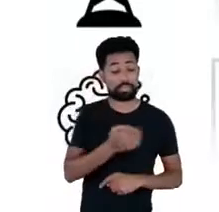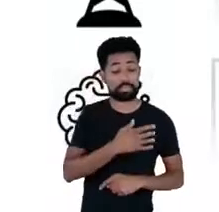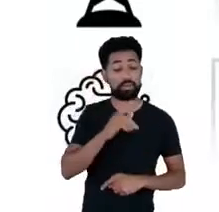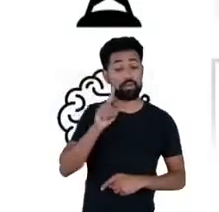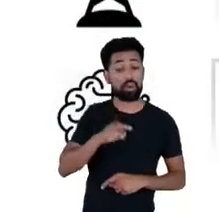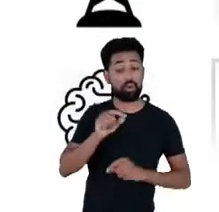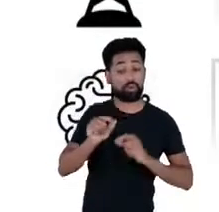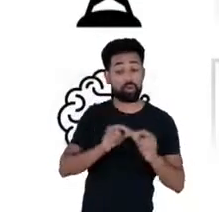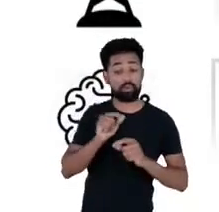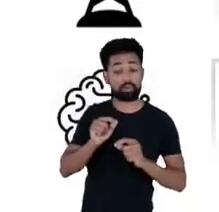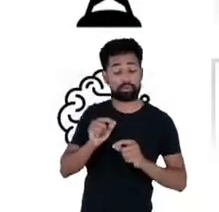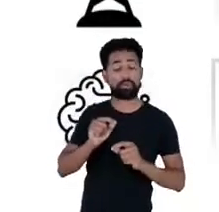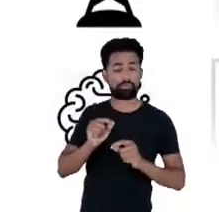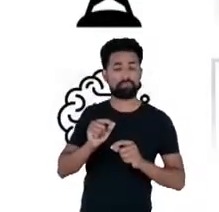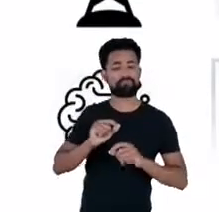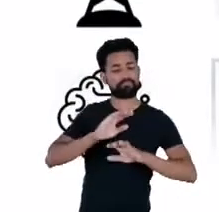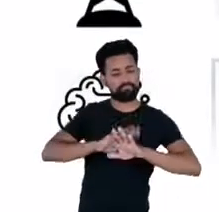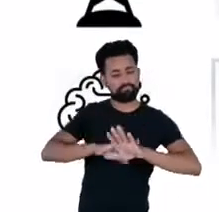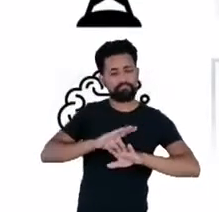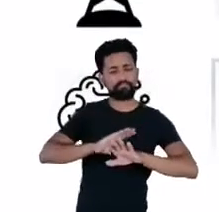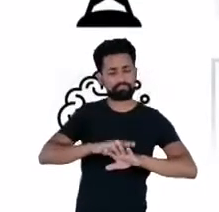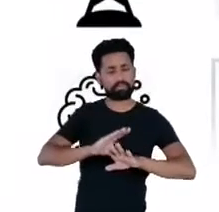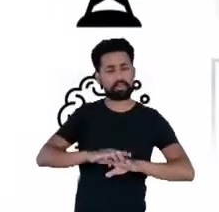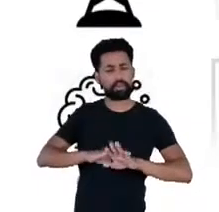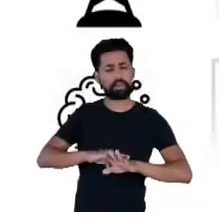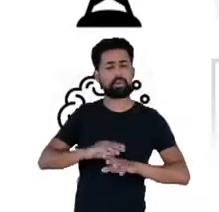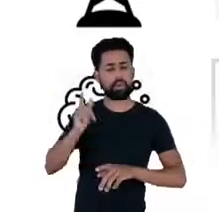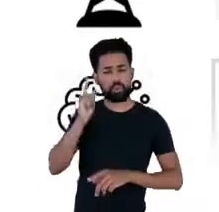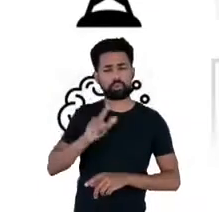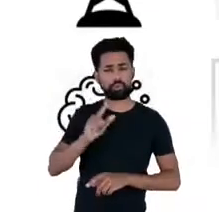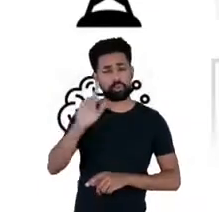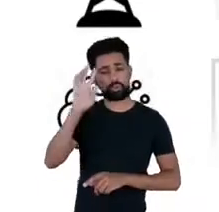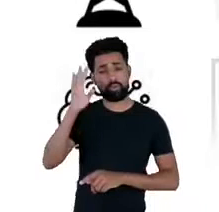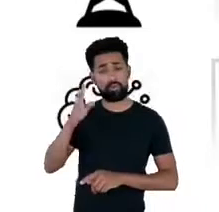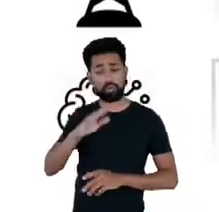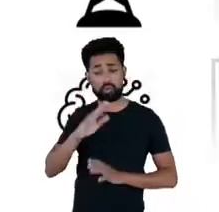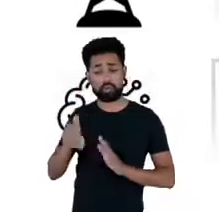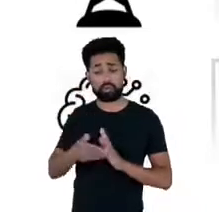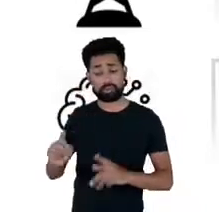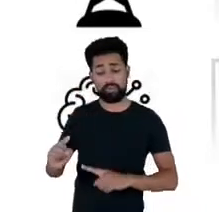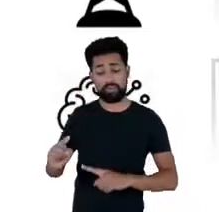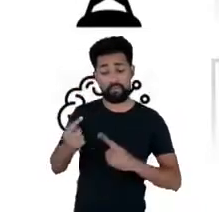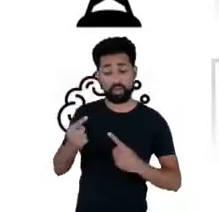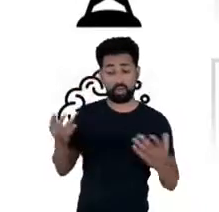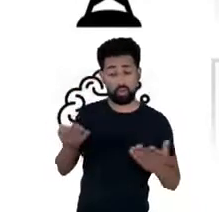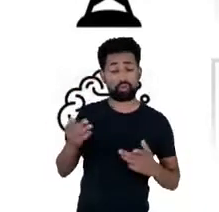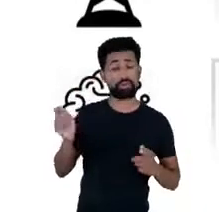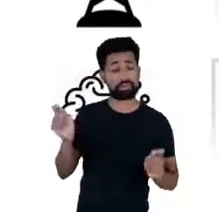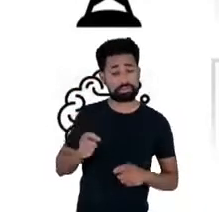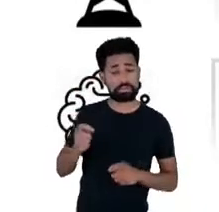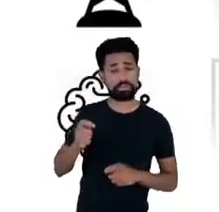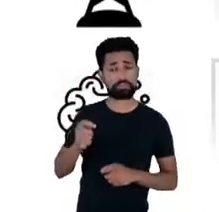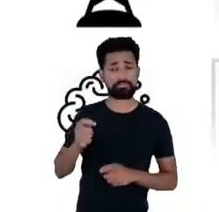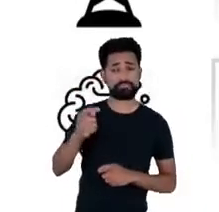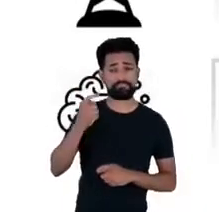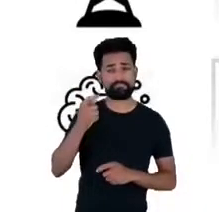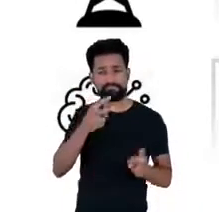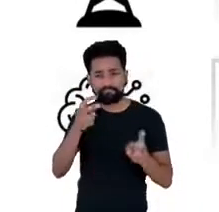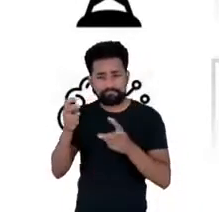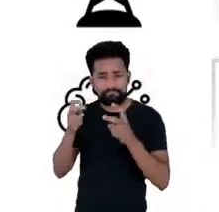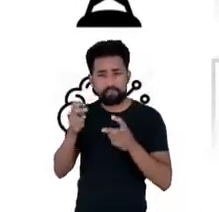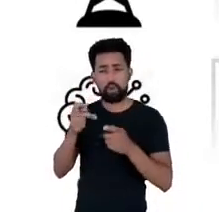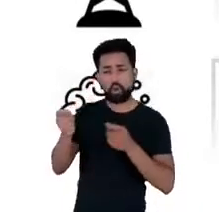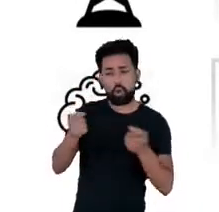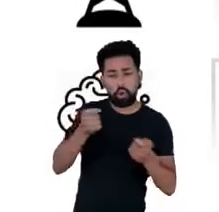com esses desafios. Hoje podemos prever, controlar e implementar novas energias através de